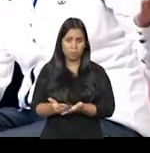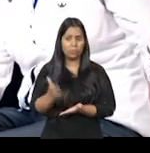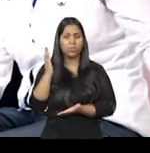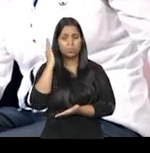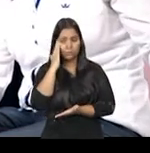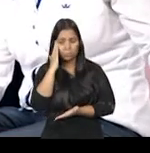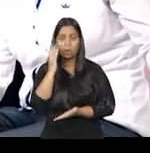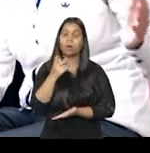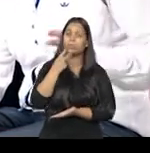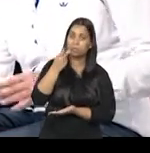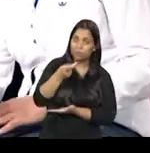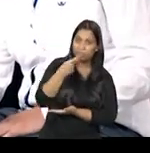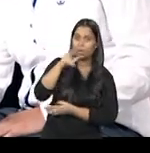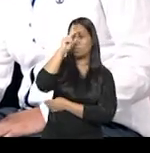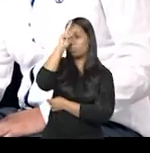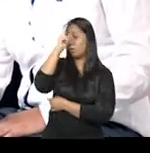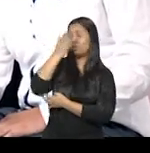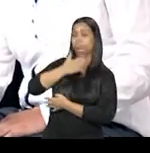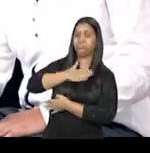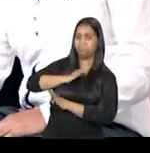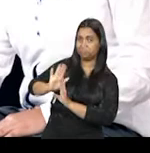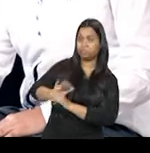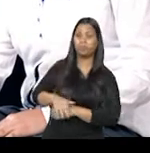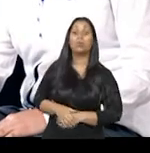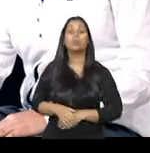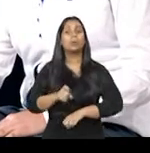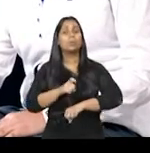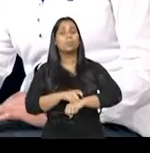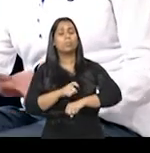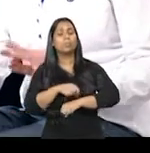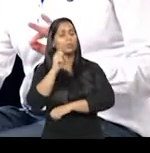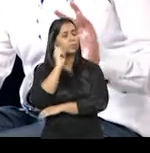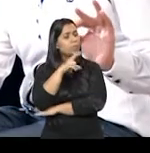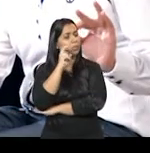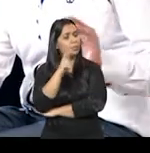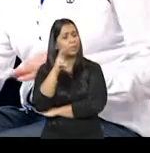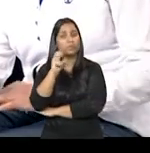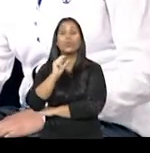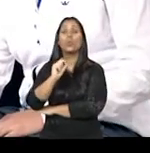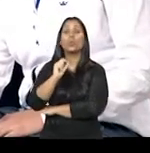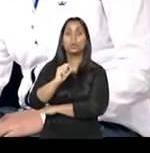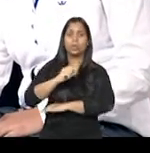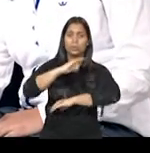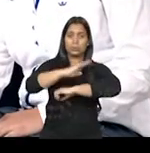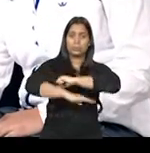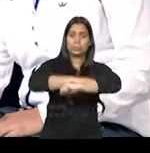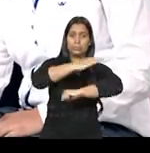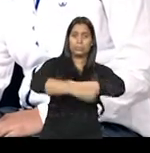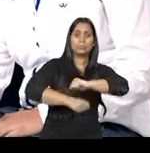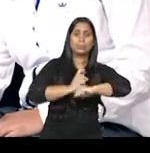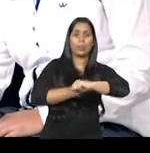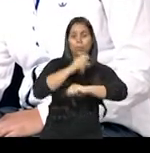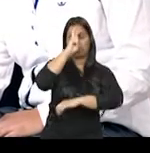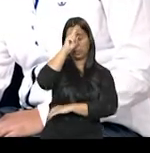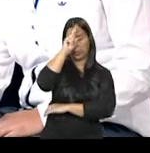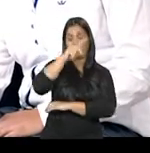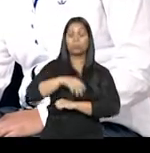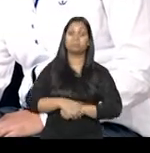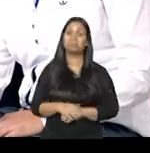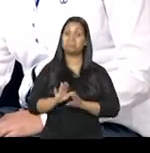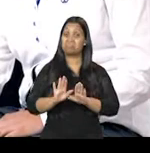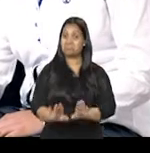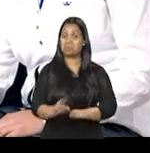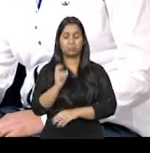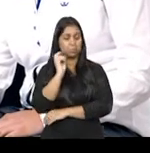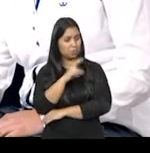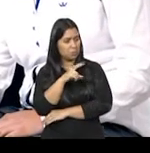sabe, queixei-me de baratas. Vai até o momento em que vejo os monumentos de gesso, mortas, sim,